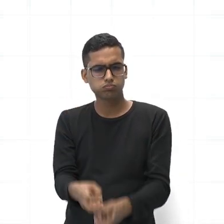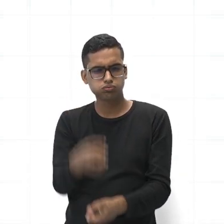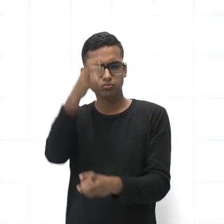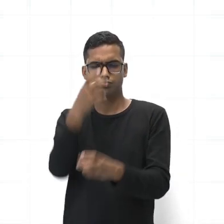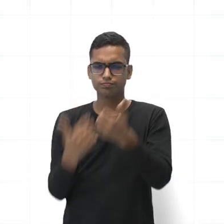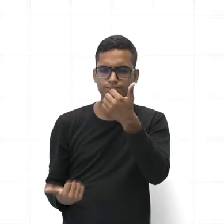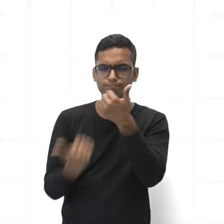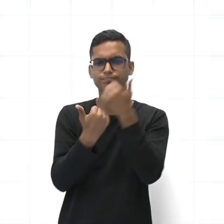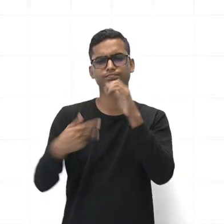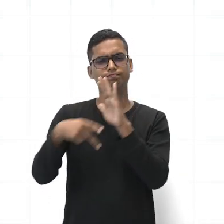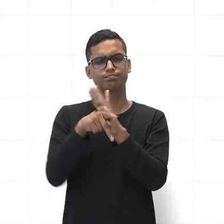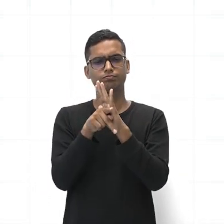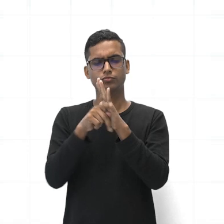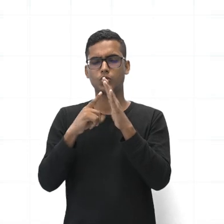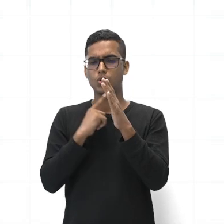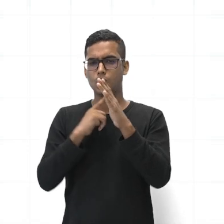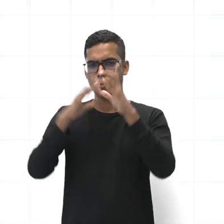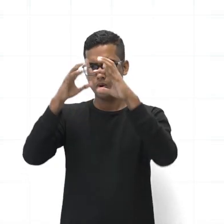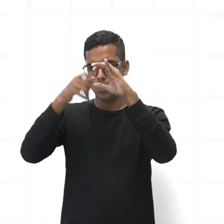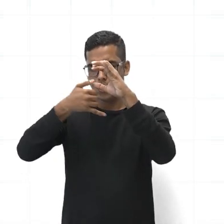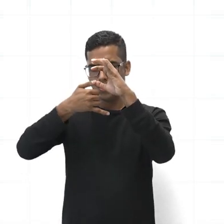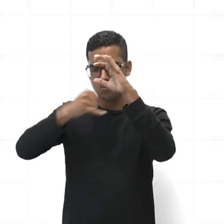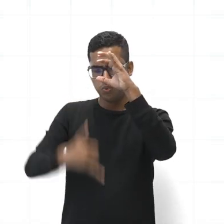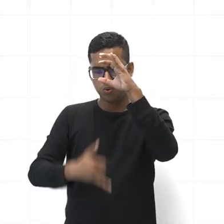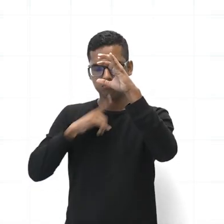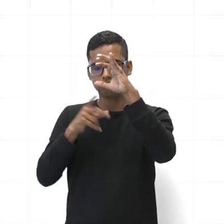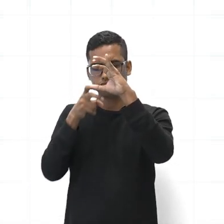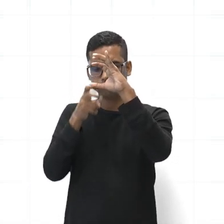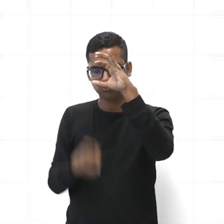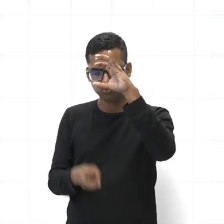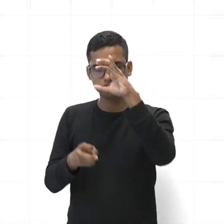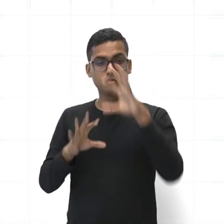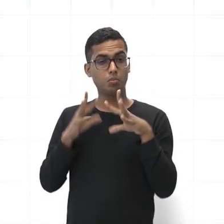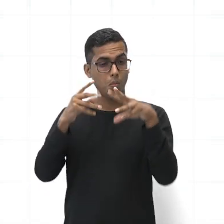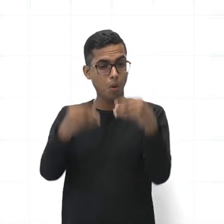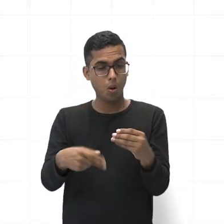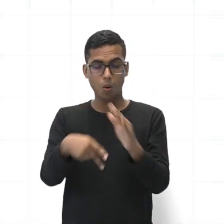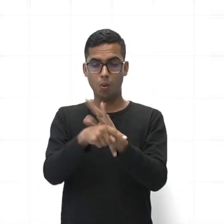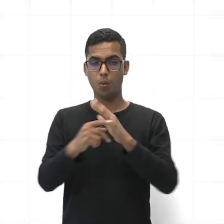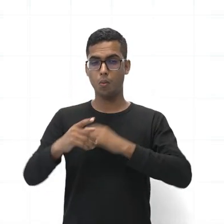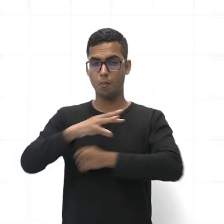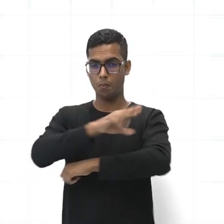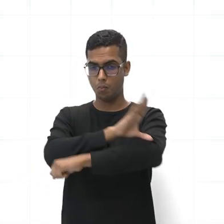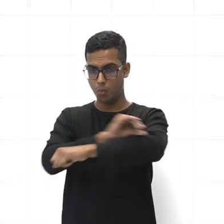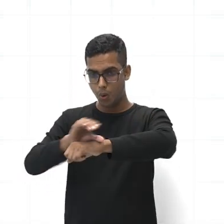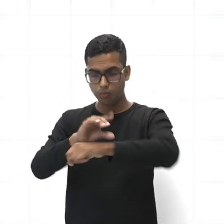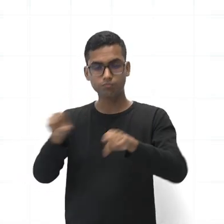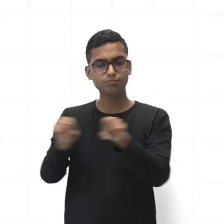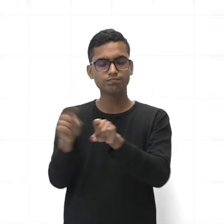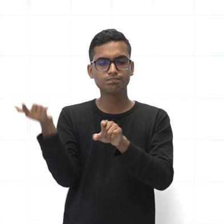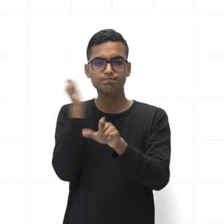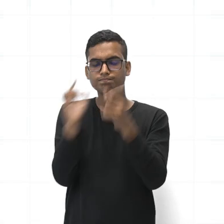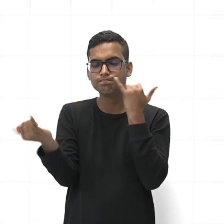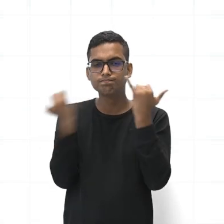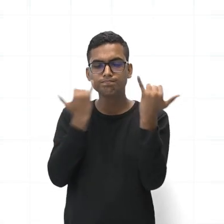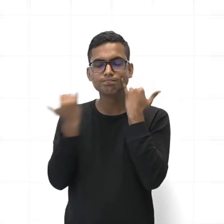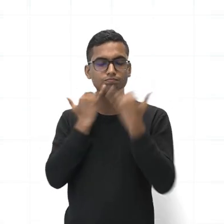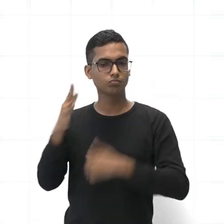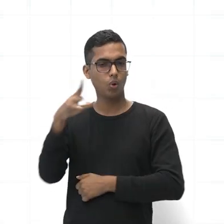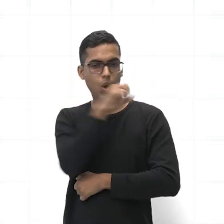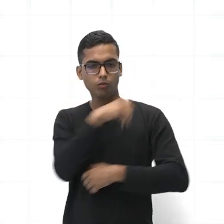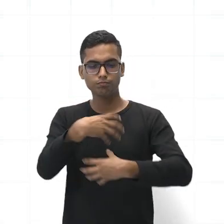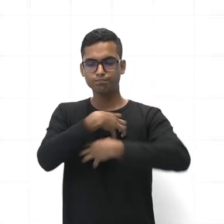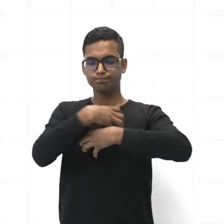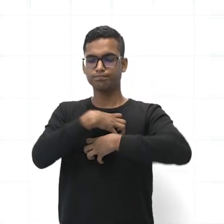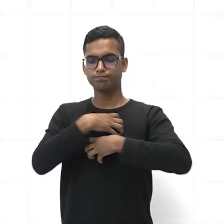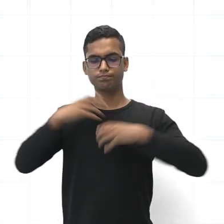onde conduz os impulsos nervosos do cérebro para todos os músculos e recebe as informações sensoriais